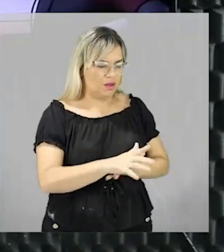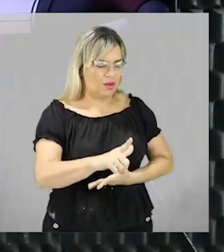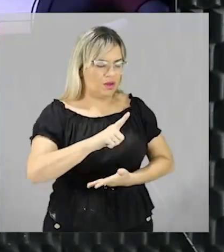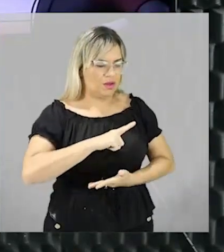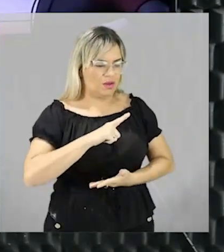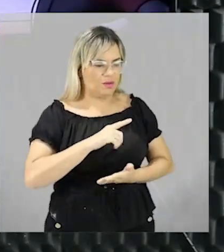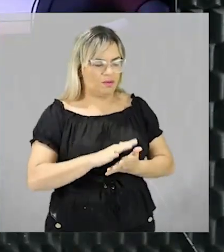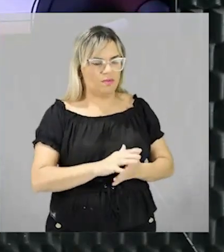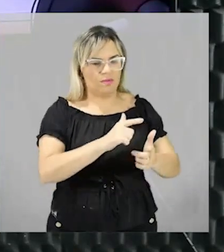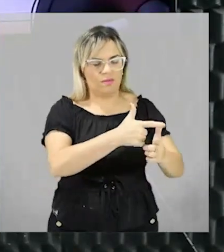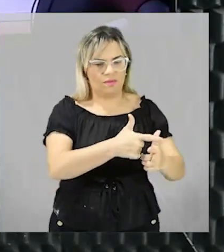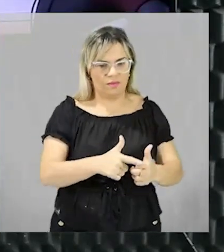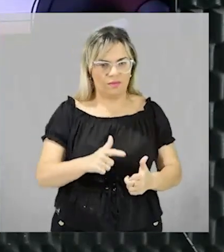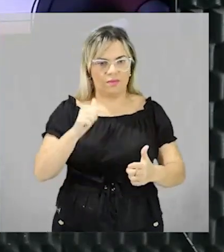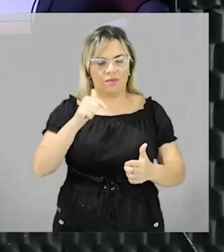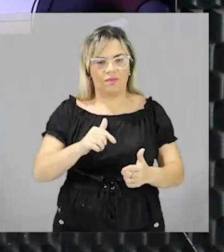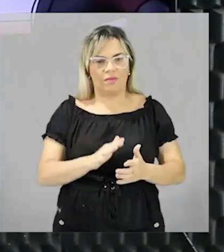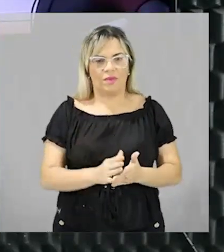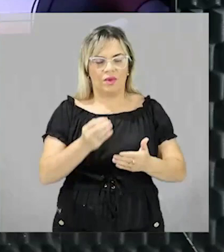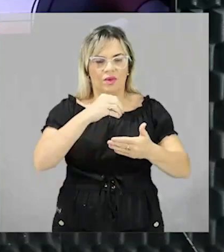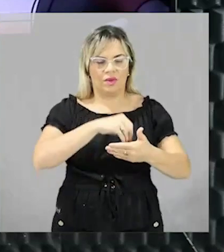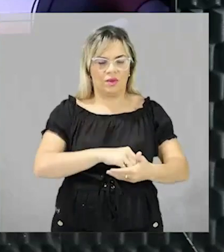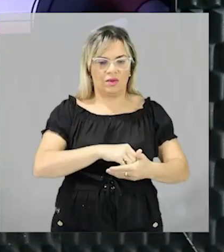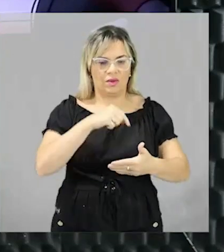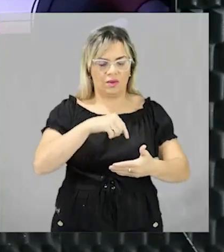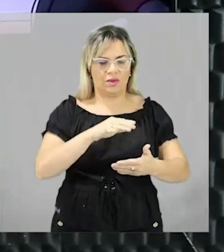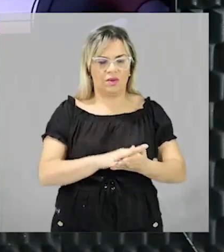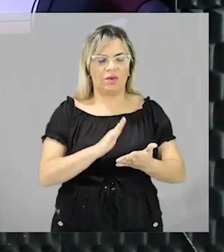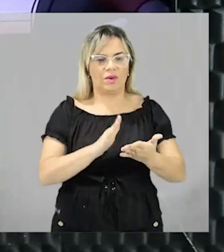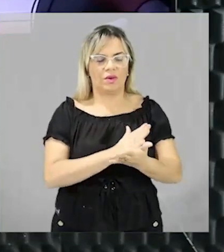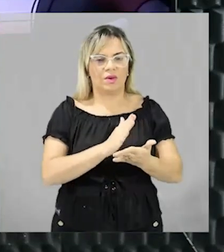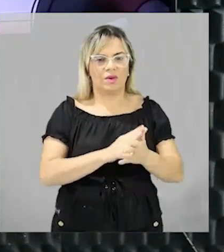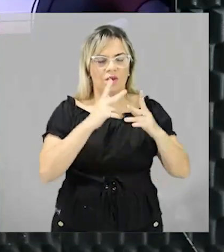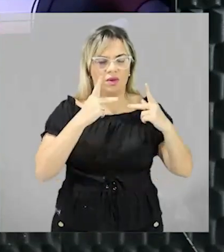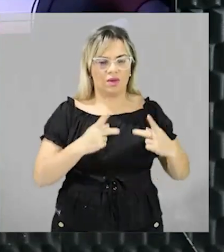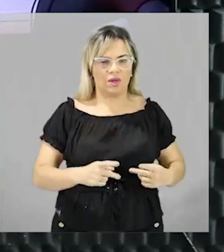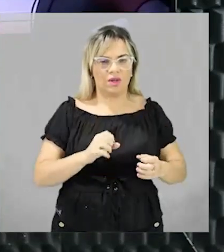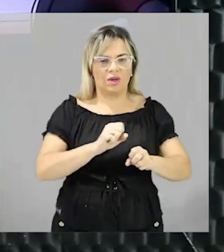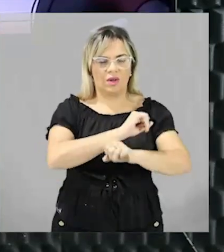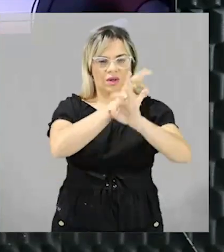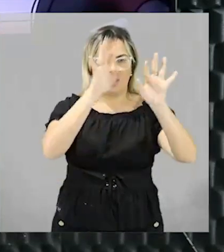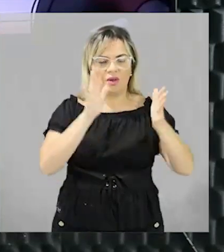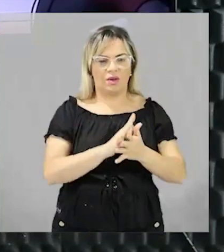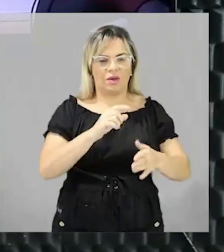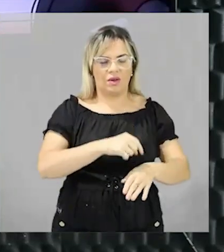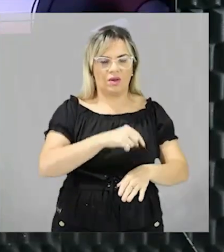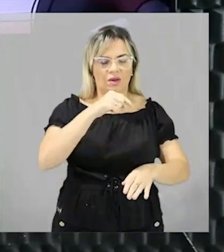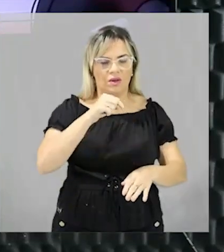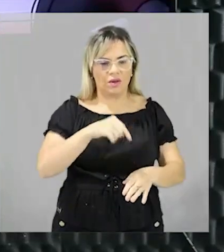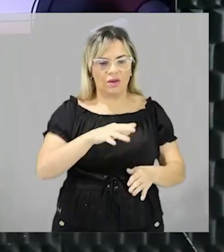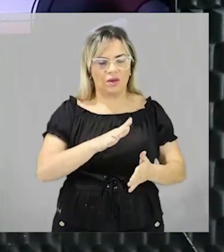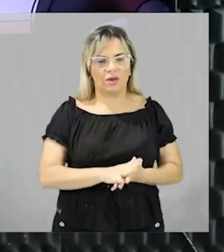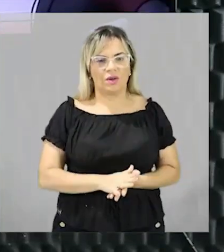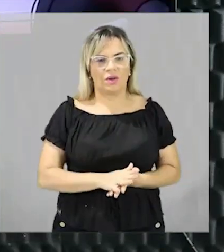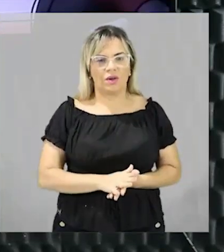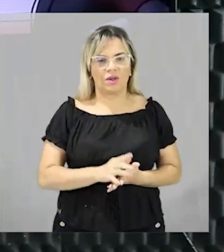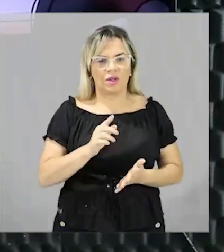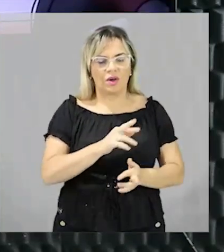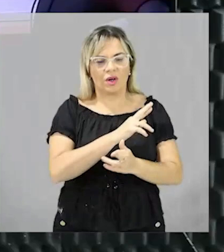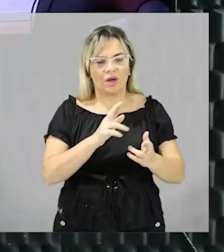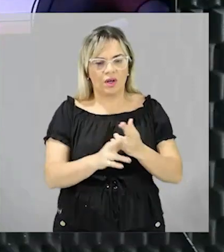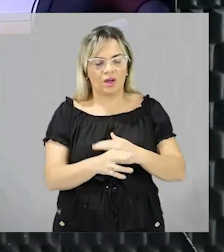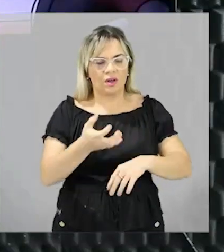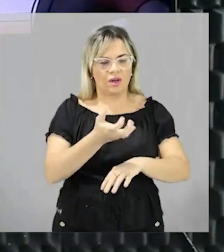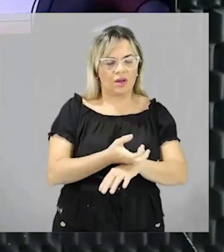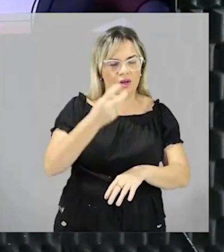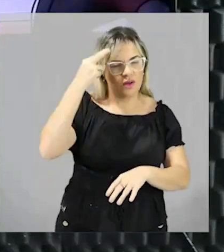ainda aquela divisão, mesmo que interna, né? O caderno também é de humanas, mas fica muito claro em alguns momentos que algumas questões puxam mais para a história,